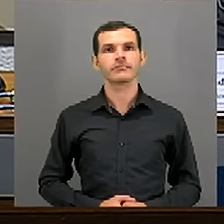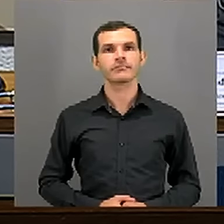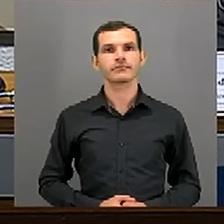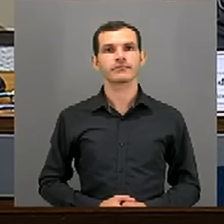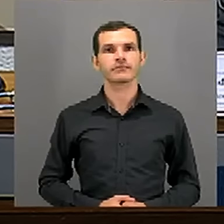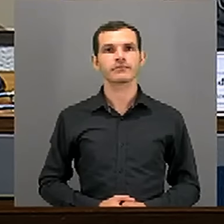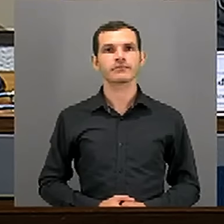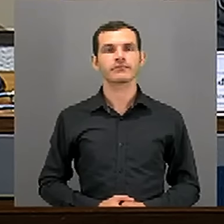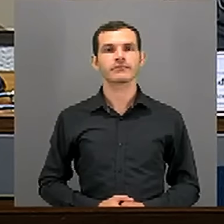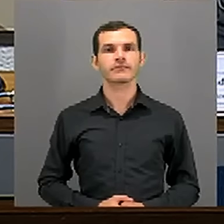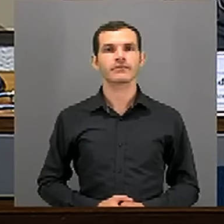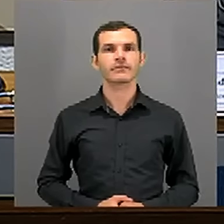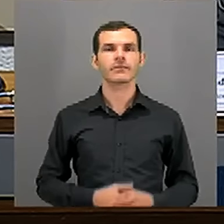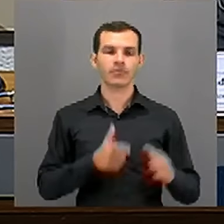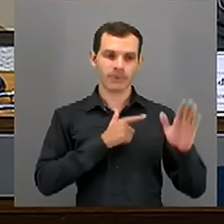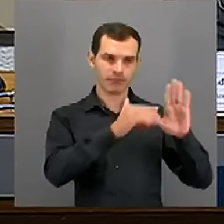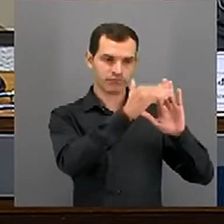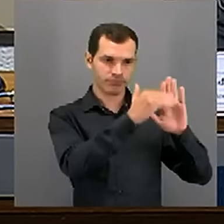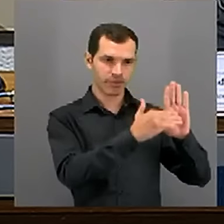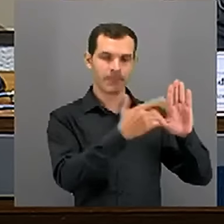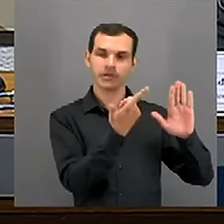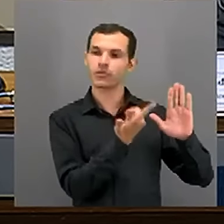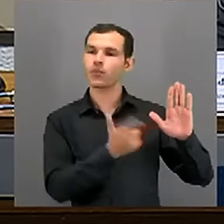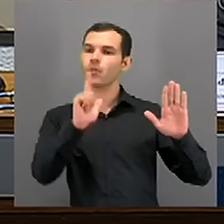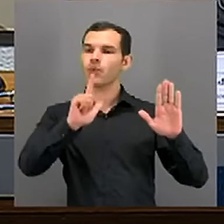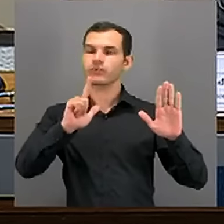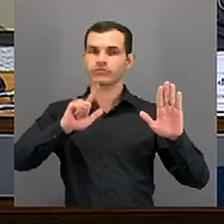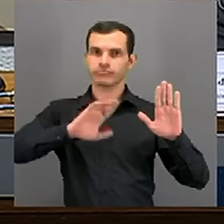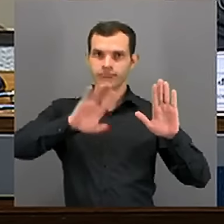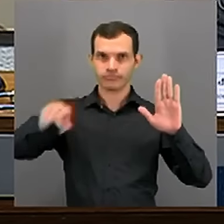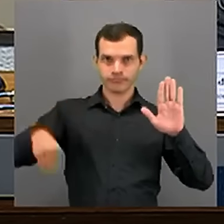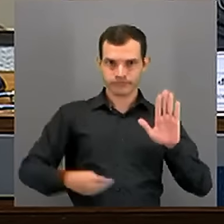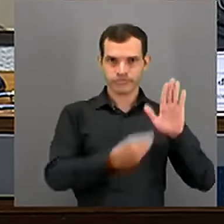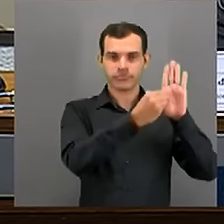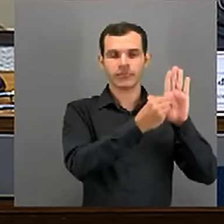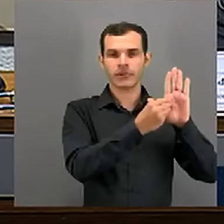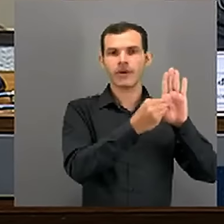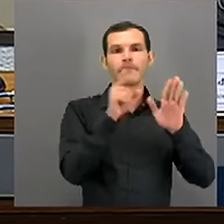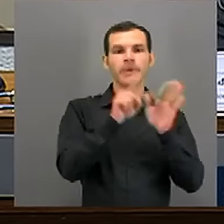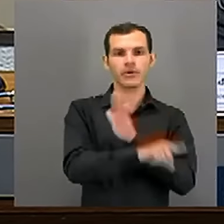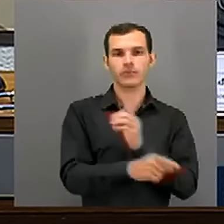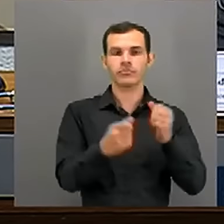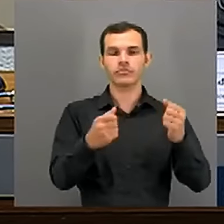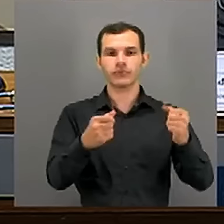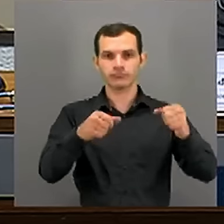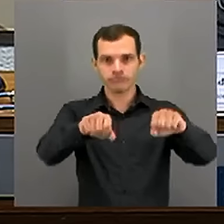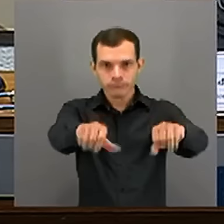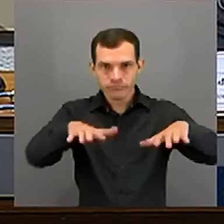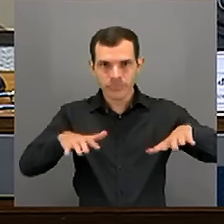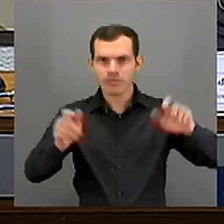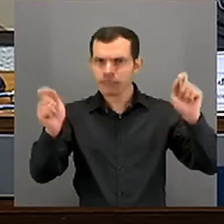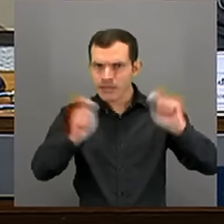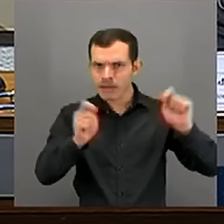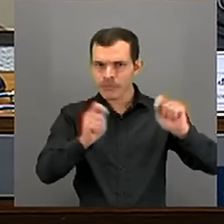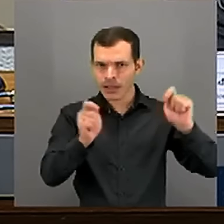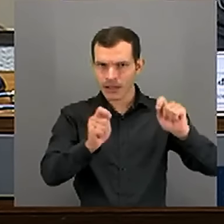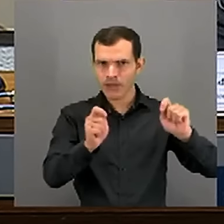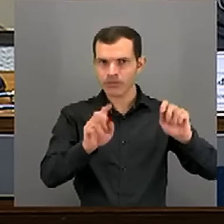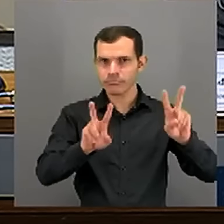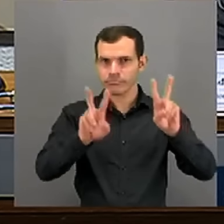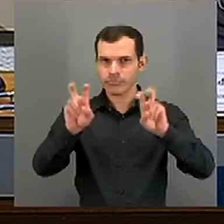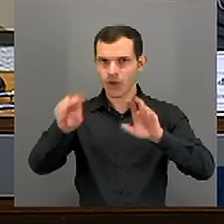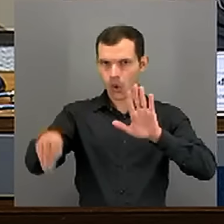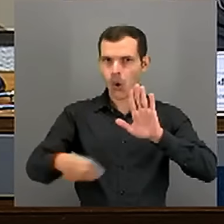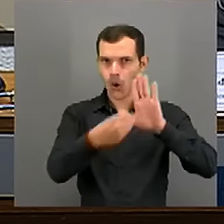extra pauta, eu consulto o plenário sobre a possibilidade de inclusão extra pauta